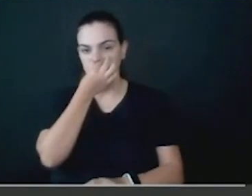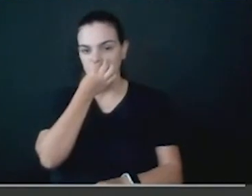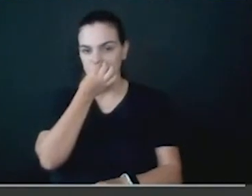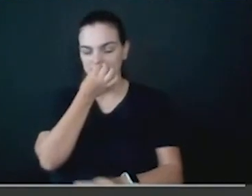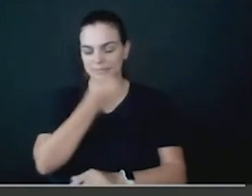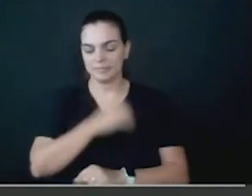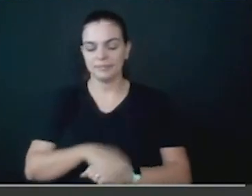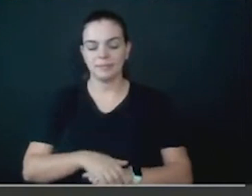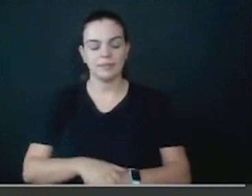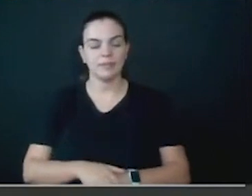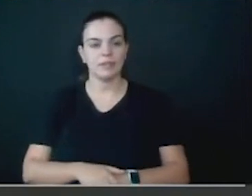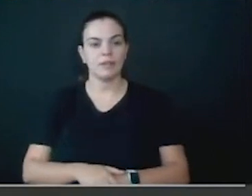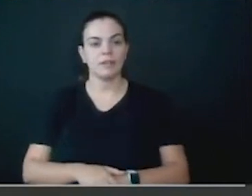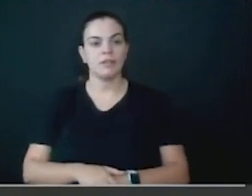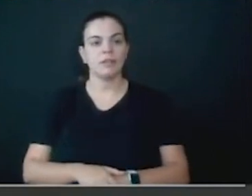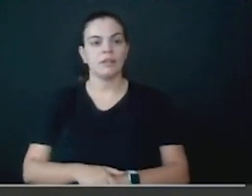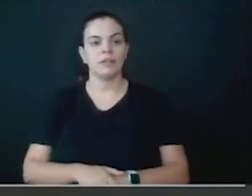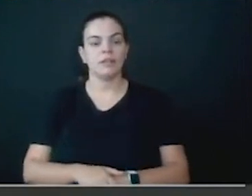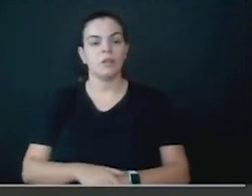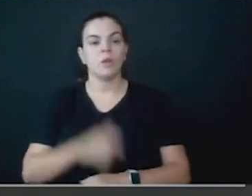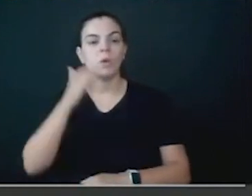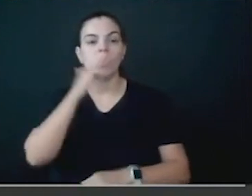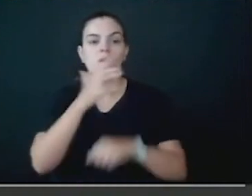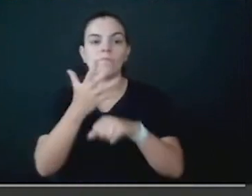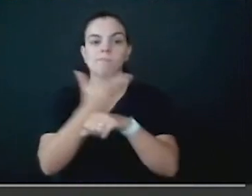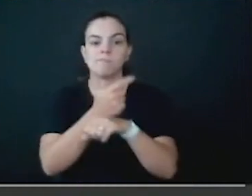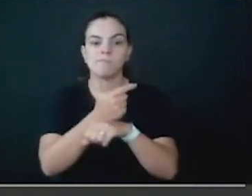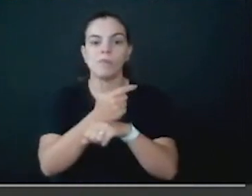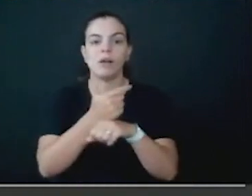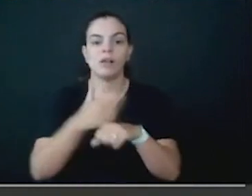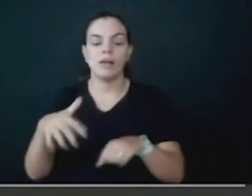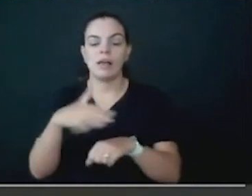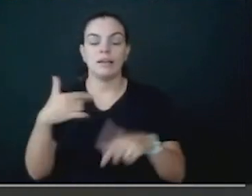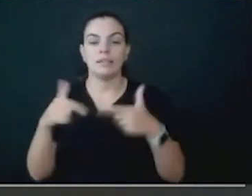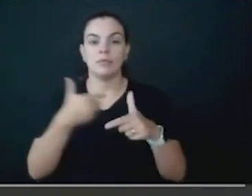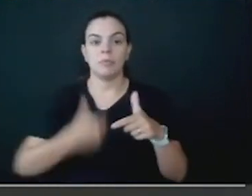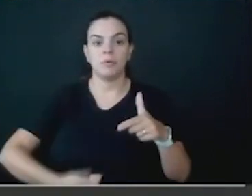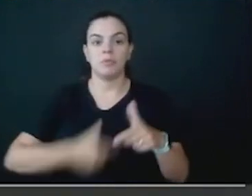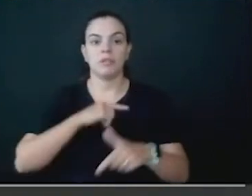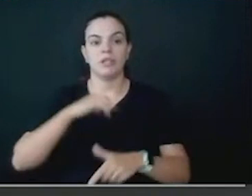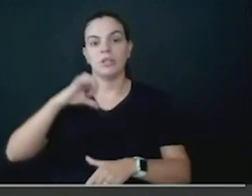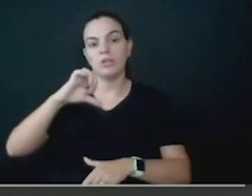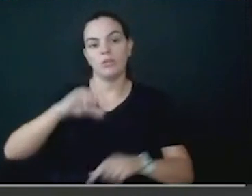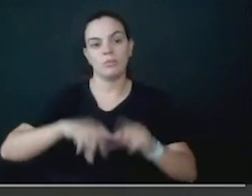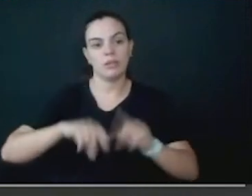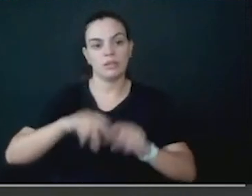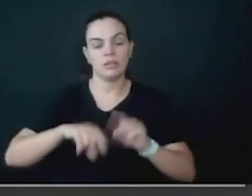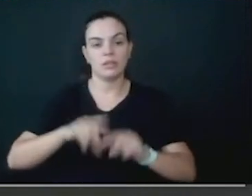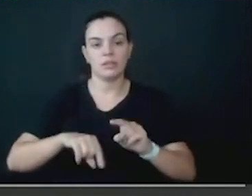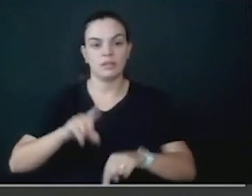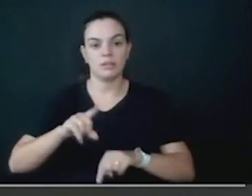Quando a gente fala de eficiência na prestação de serviços públicos, a gente tem 9 produtos relacionados, grande parte